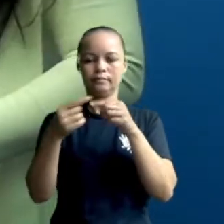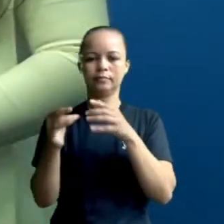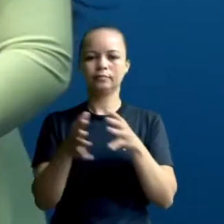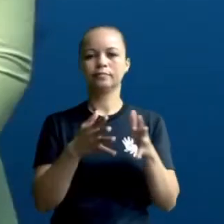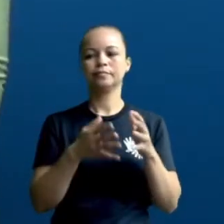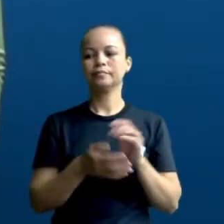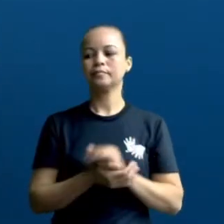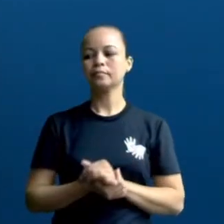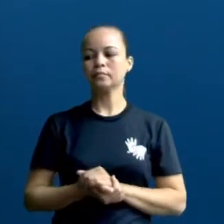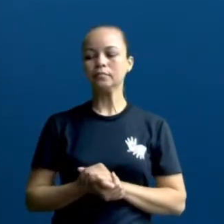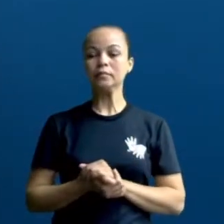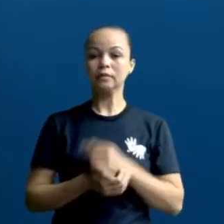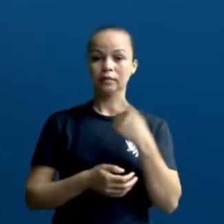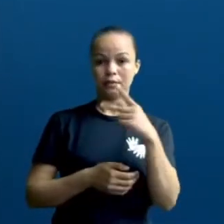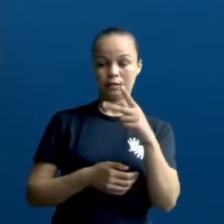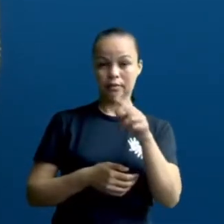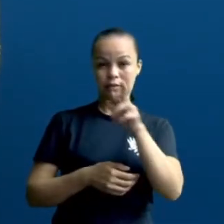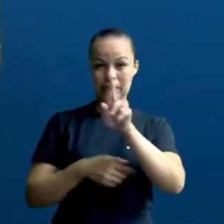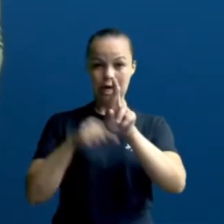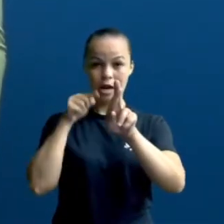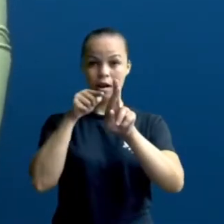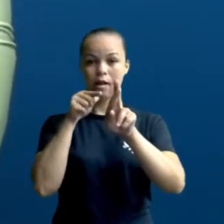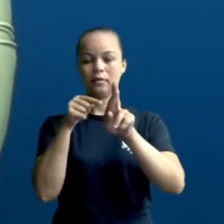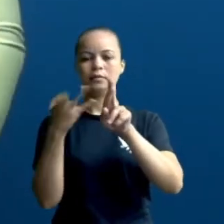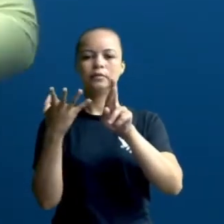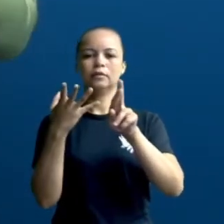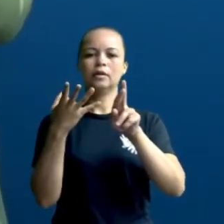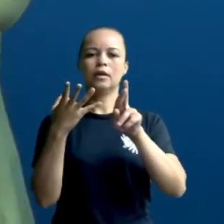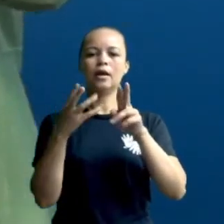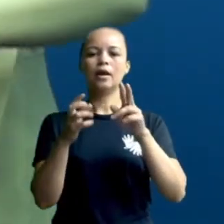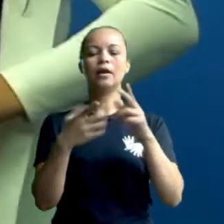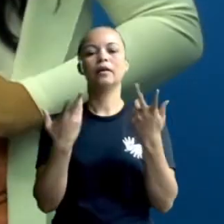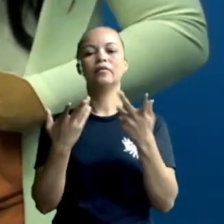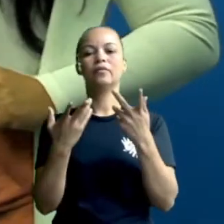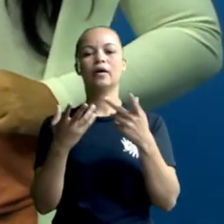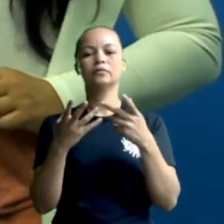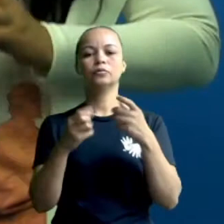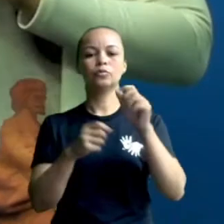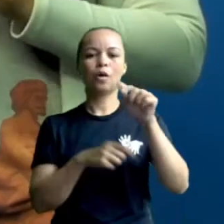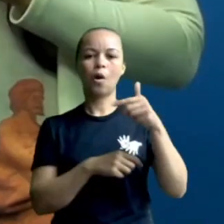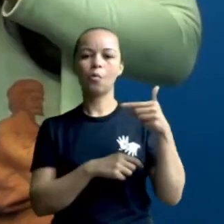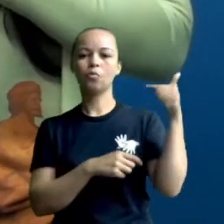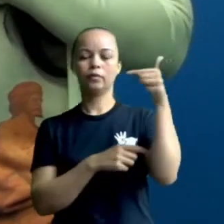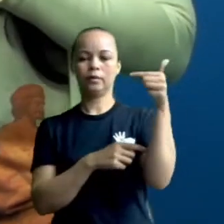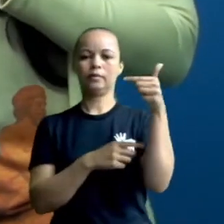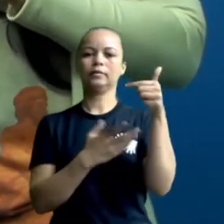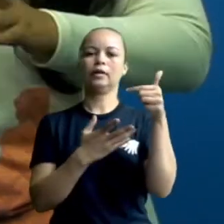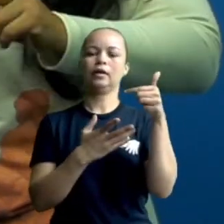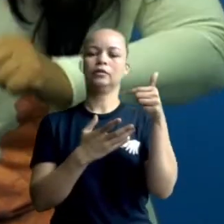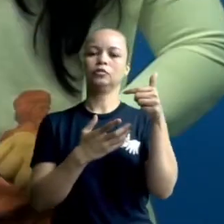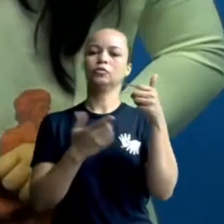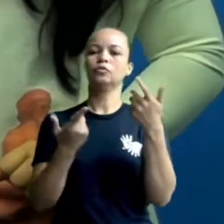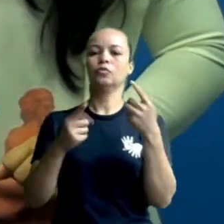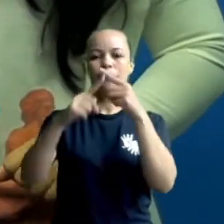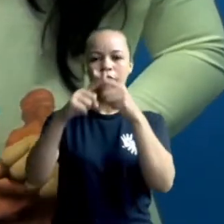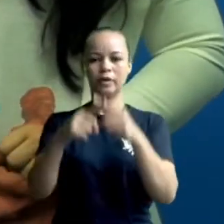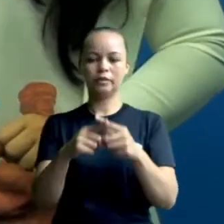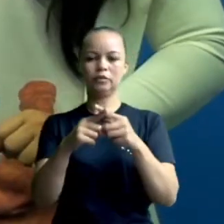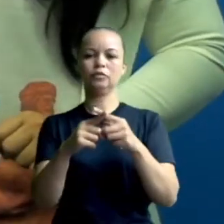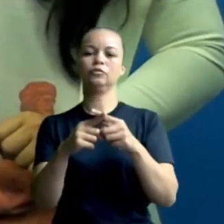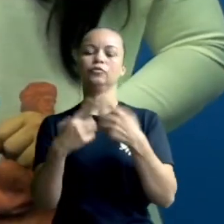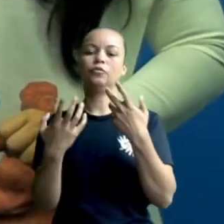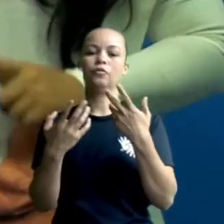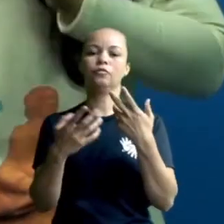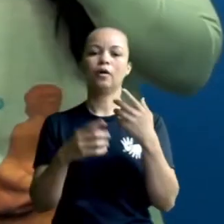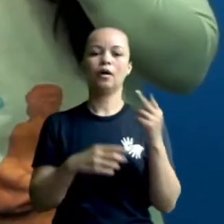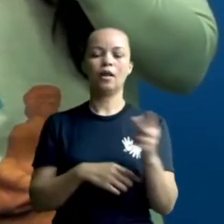Então, é esse raiozinho elevado ao quadrado vezes o valor de π. vai me dar a área do meu círculo,